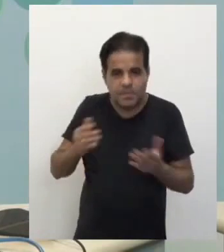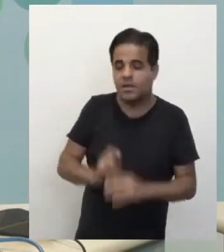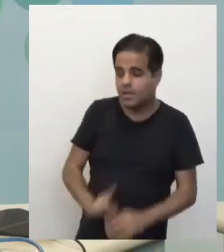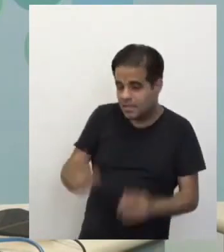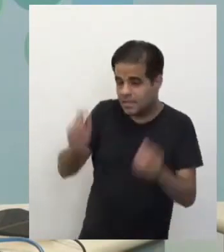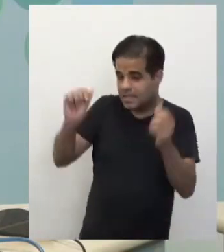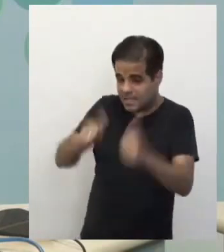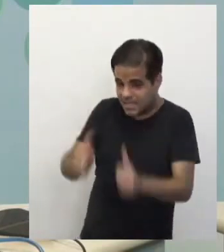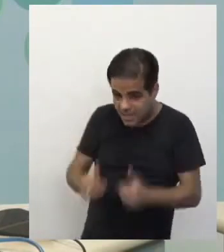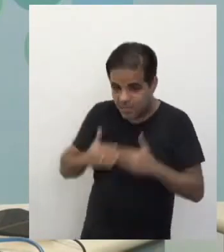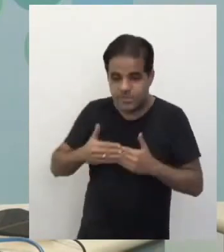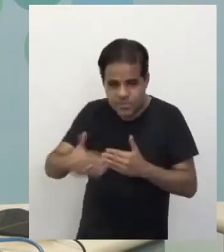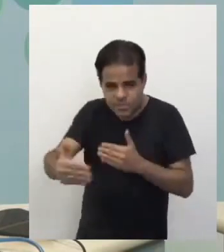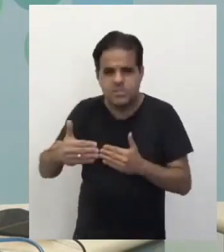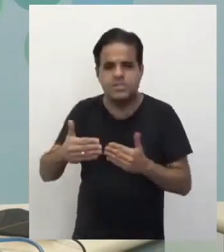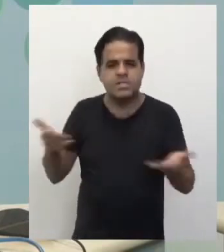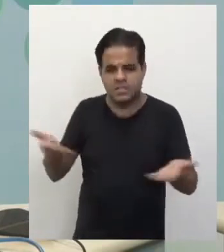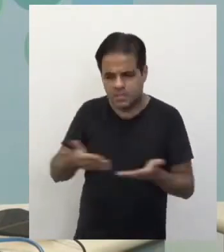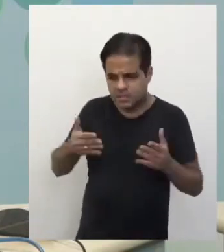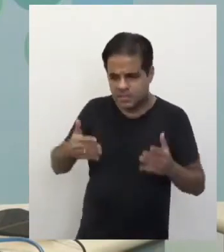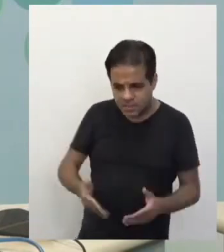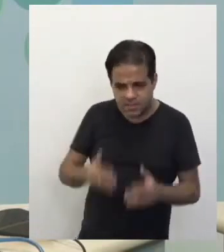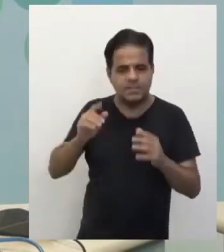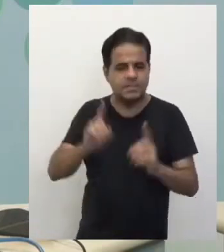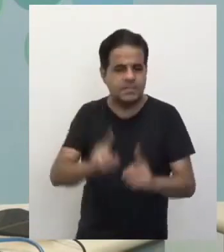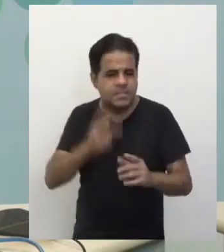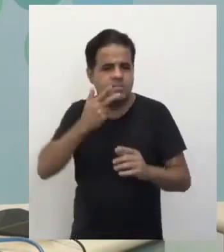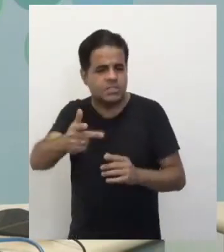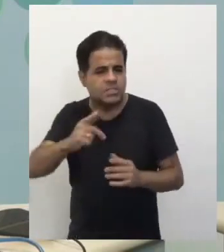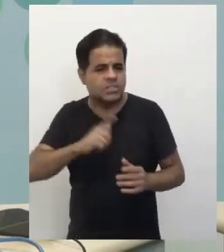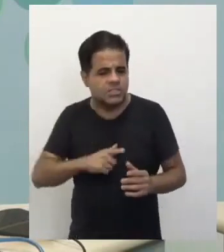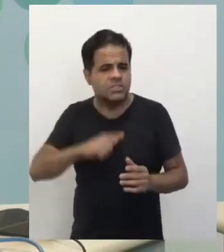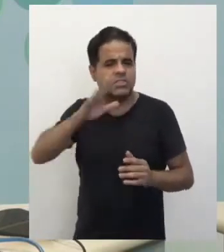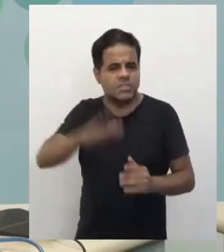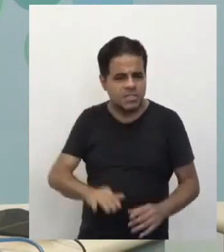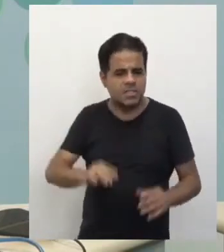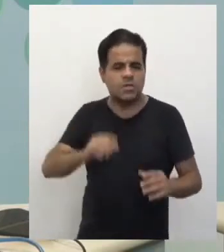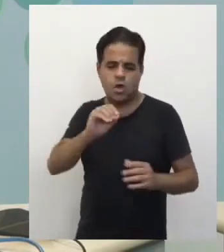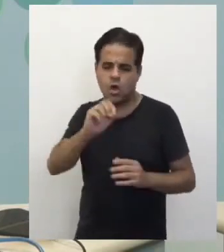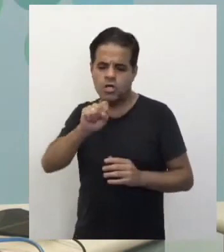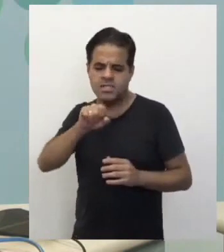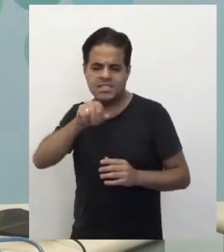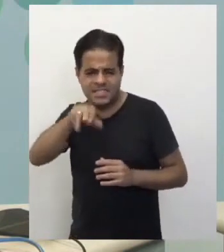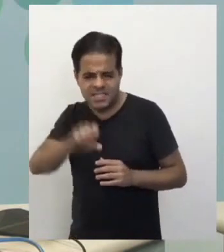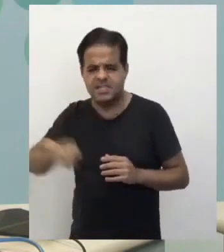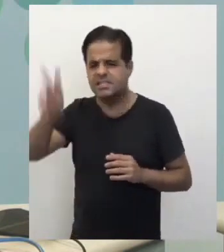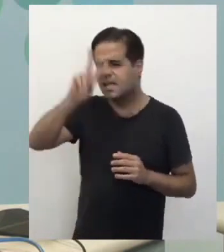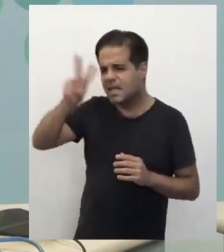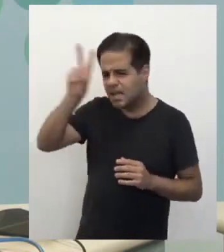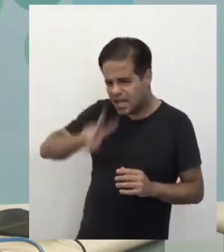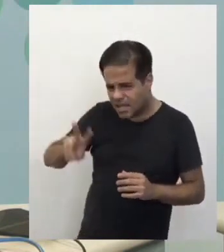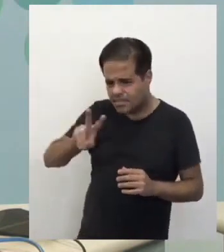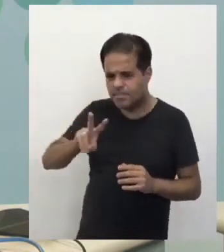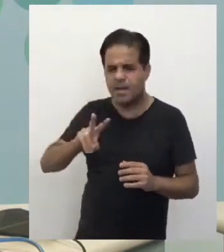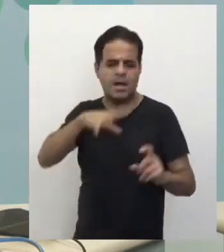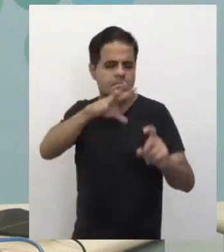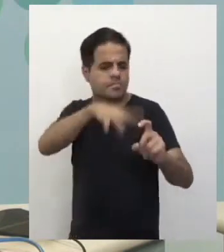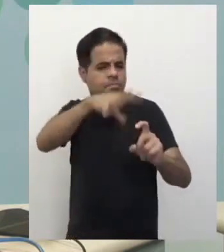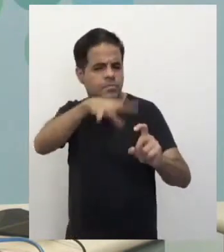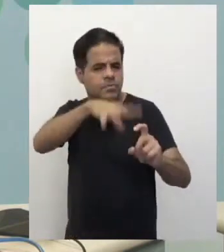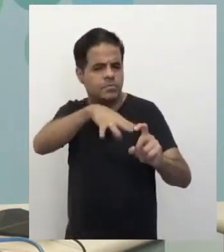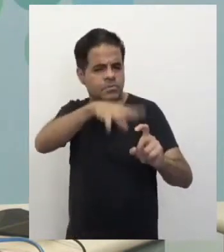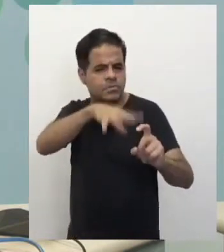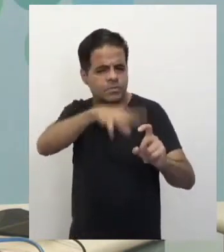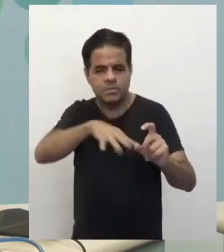deuses mais populares, se não mais popular do Egito, era Osíris. Lembra lá da mitologia egípcia? Nós tínhamos